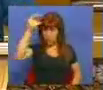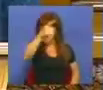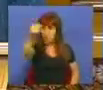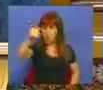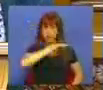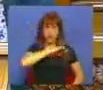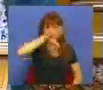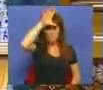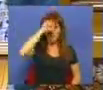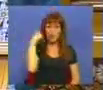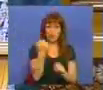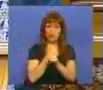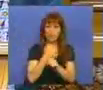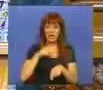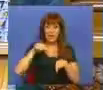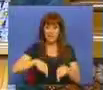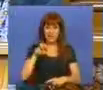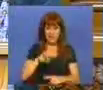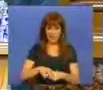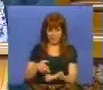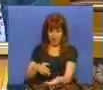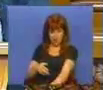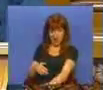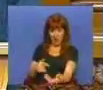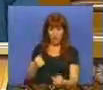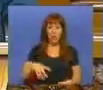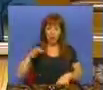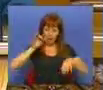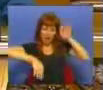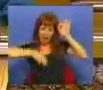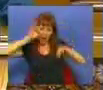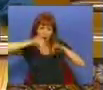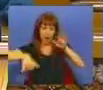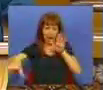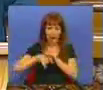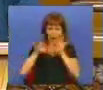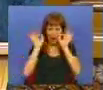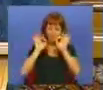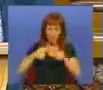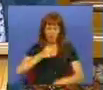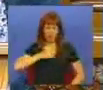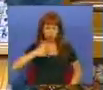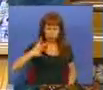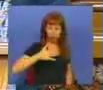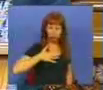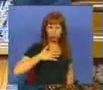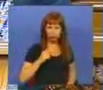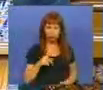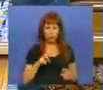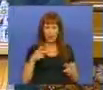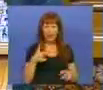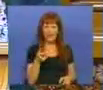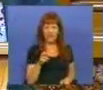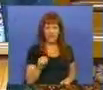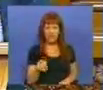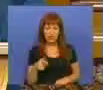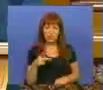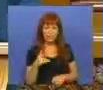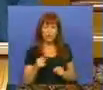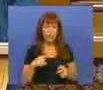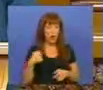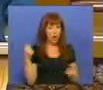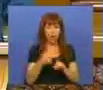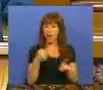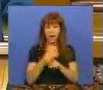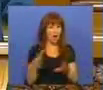foi o Senhor Ministro do Trabalho, que está aqui sentado, que manipulou a lei a favor dos patrões da Transdev para impedir a luta